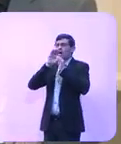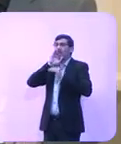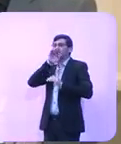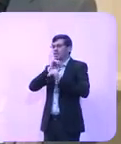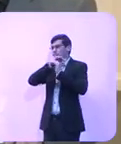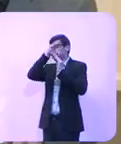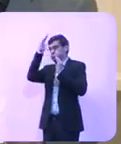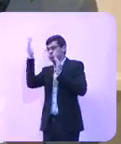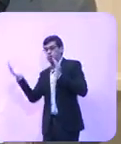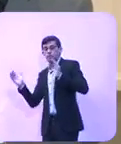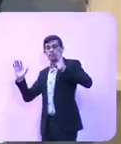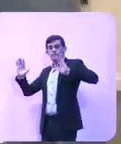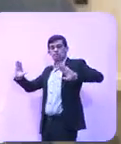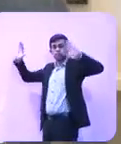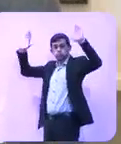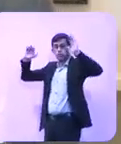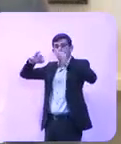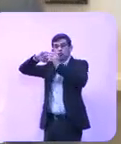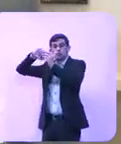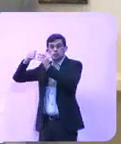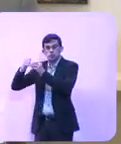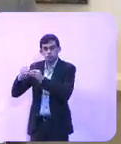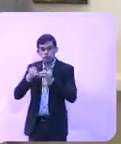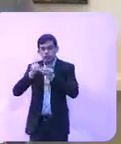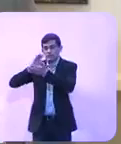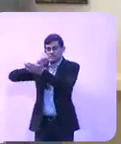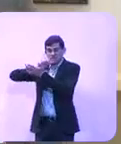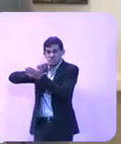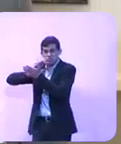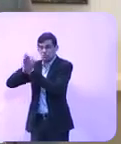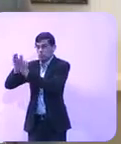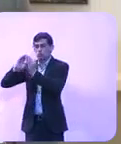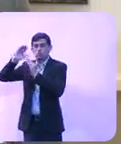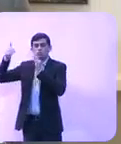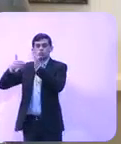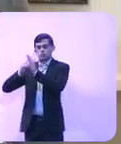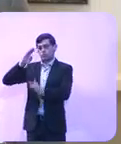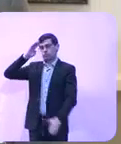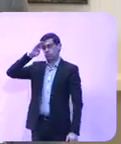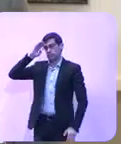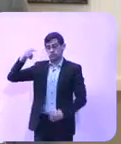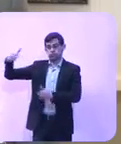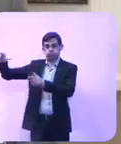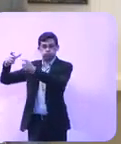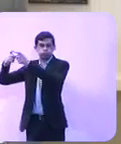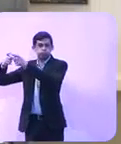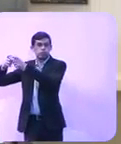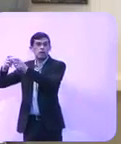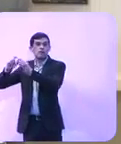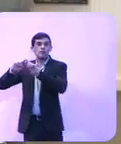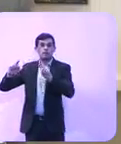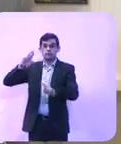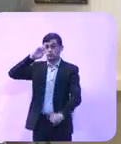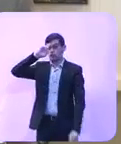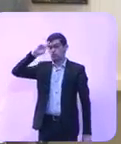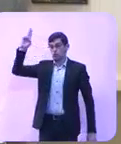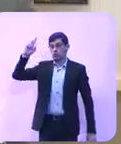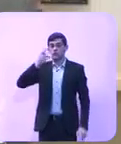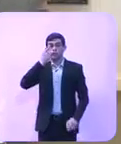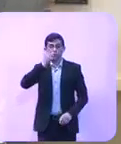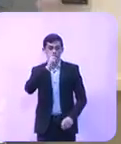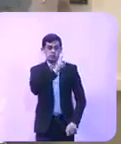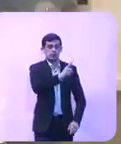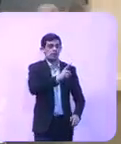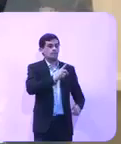do sol. E assim Josué derrotou completamente os amalequitas. E então o Senhor Deus disse a